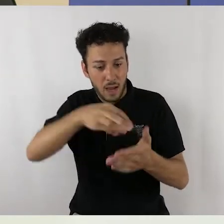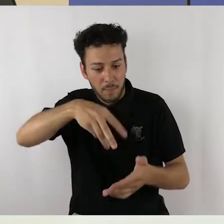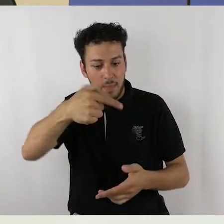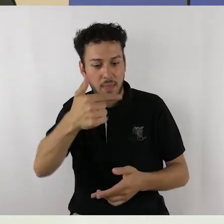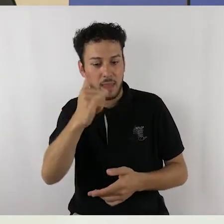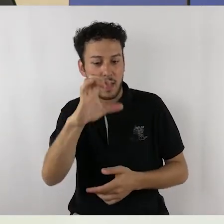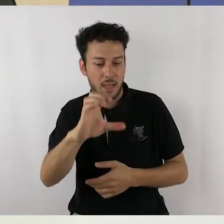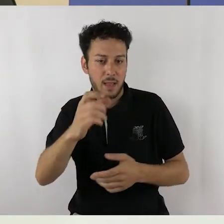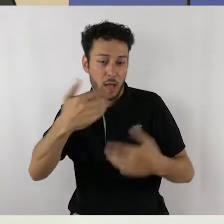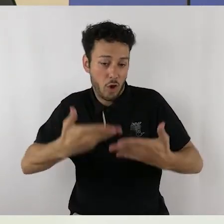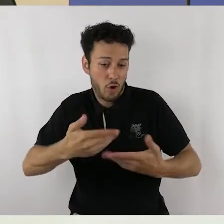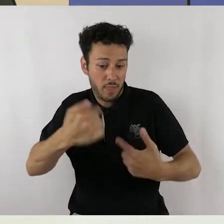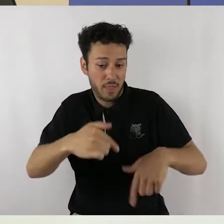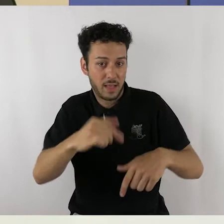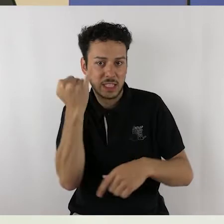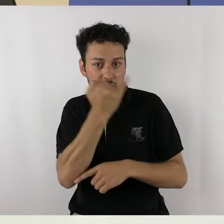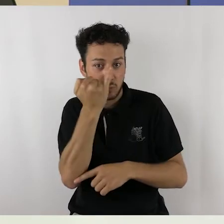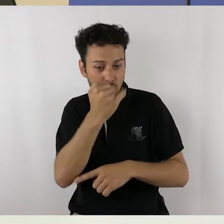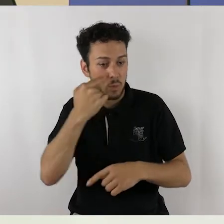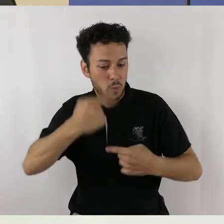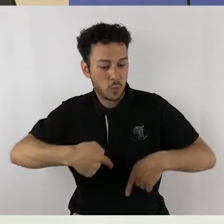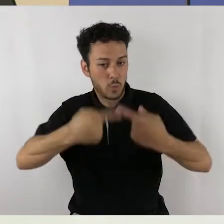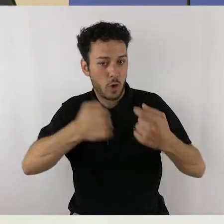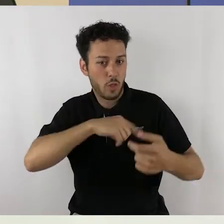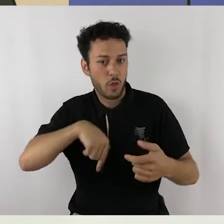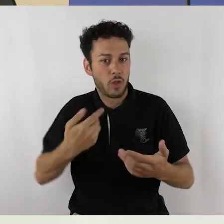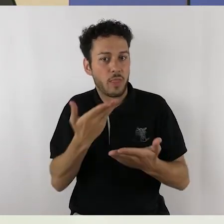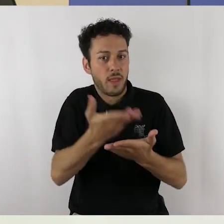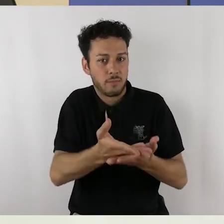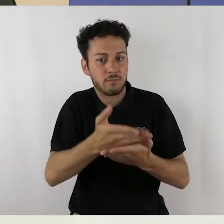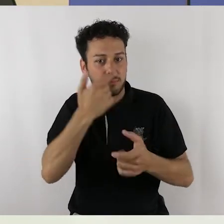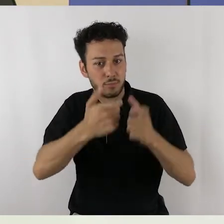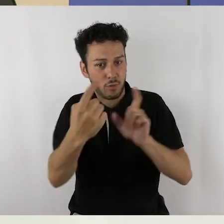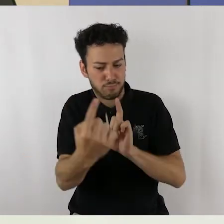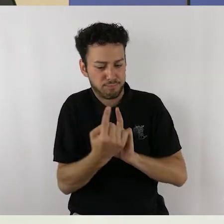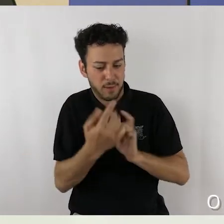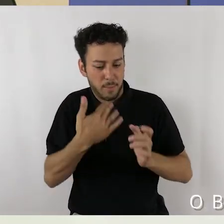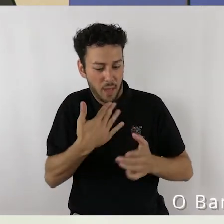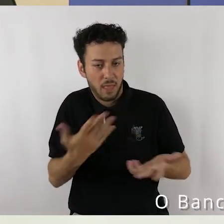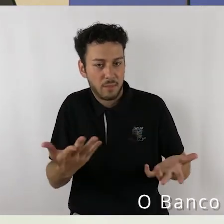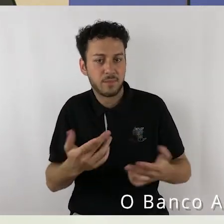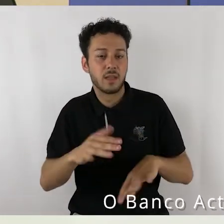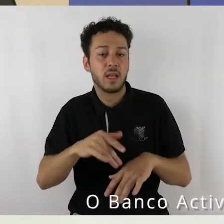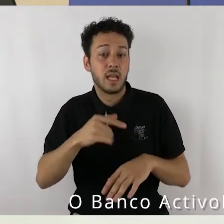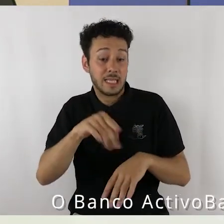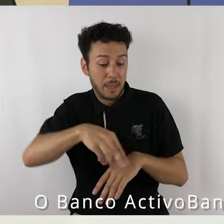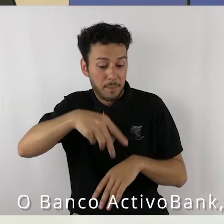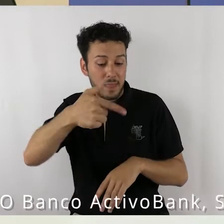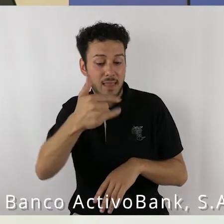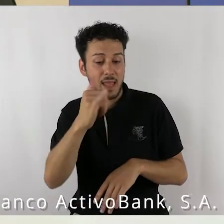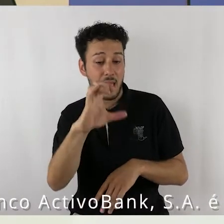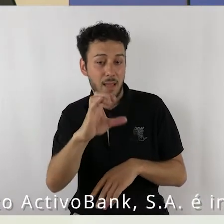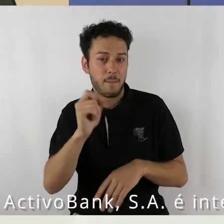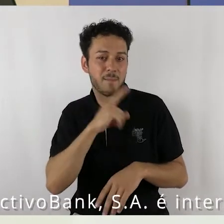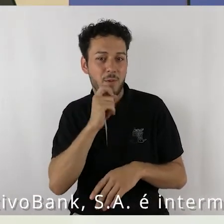presente nas simulações que facultamos aos nossos clientes e esse Boutique portanto